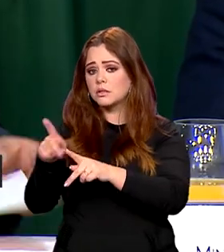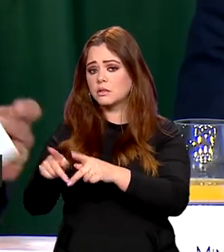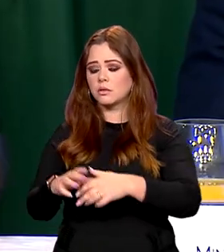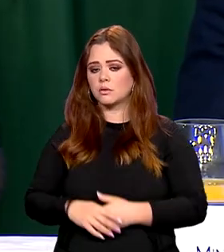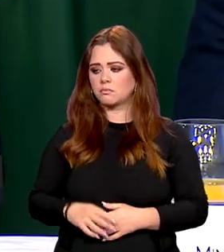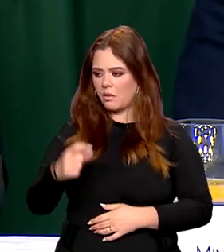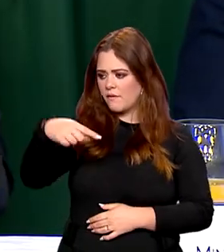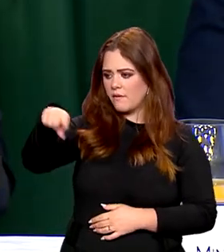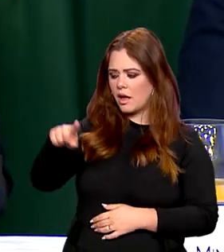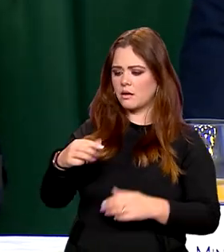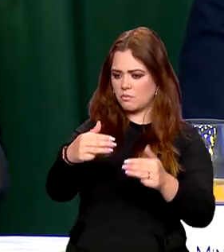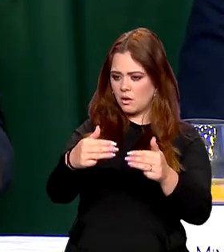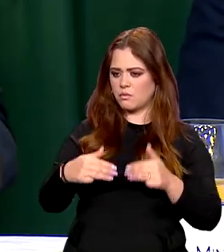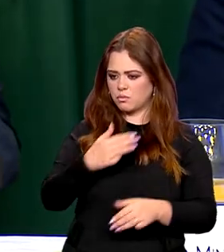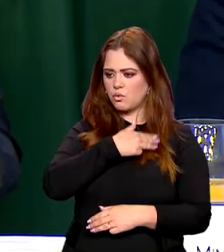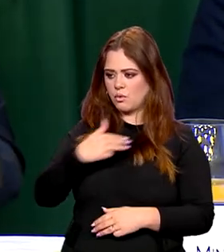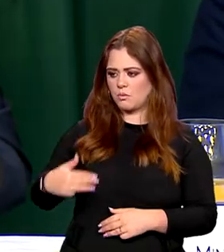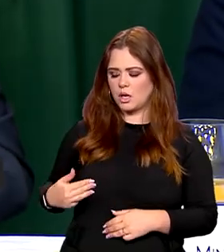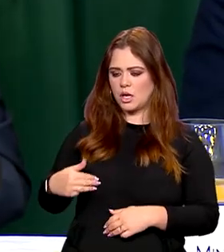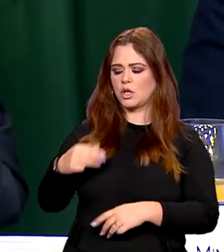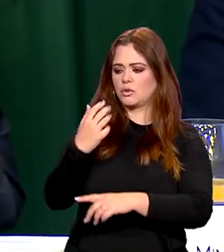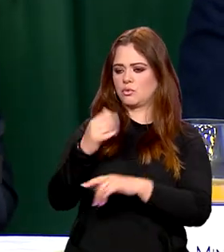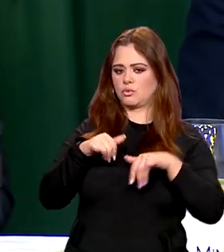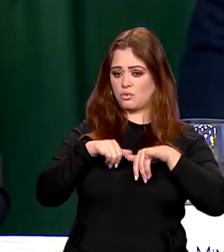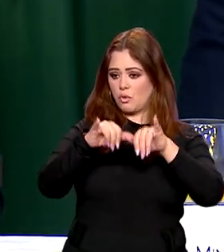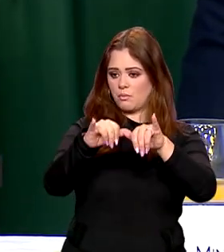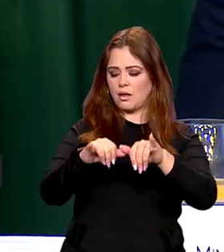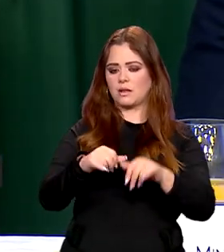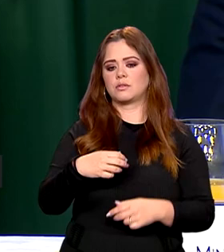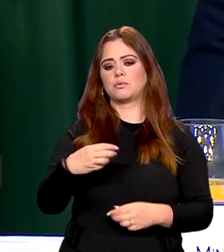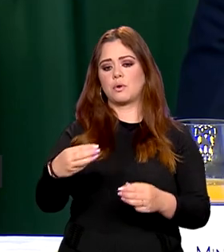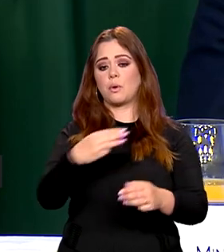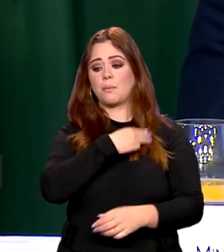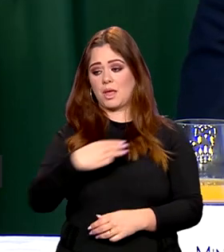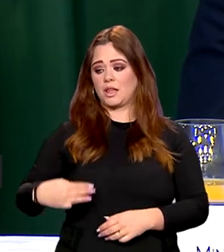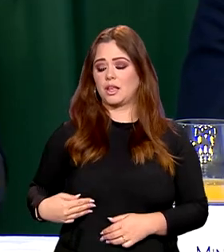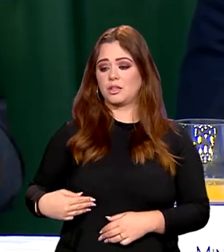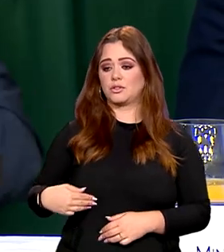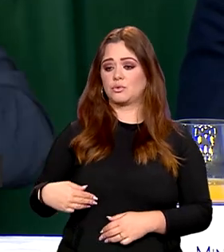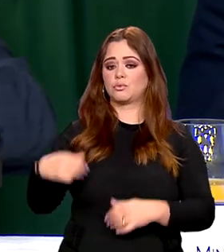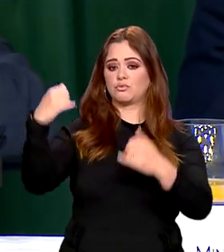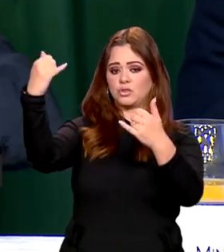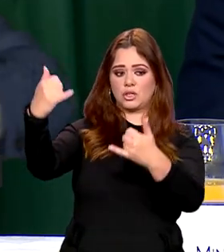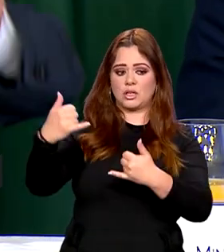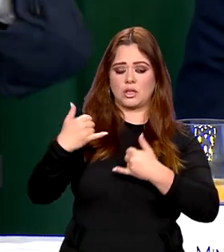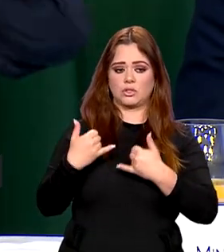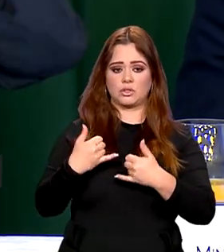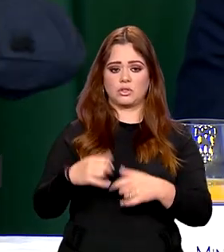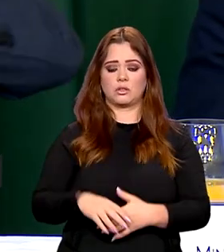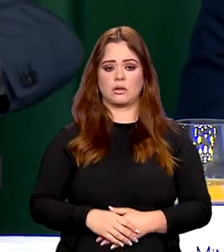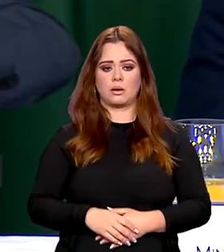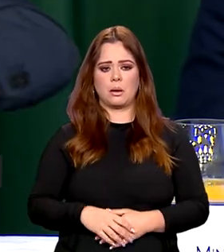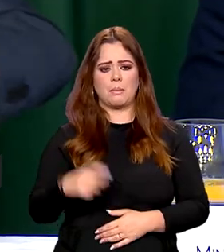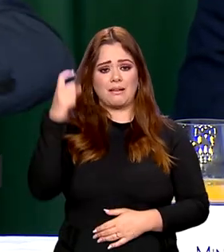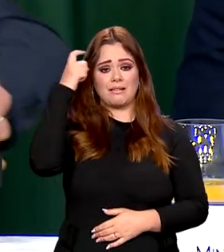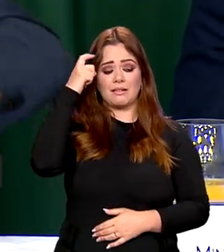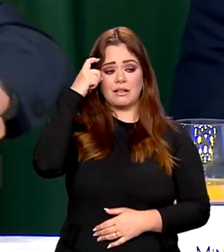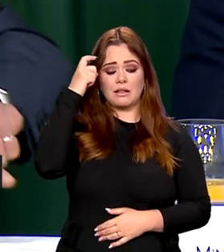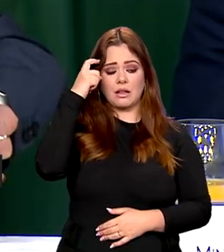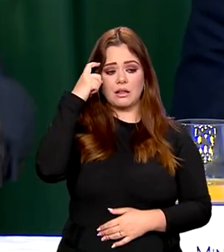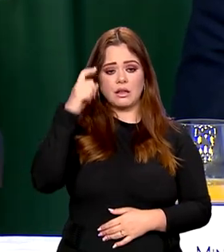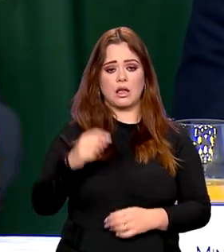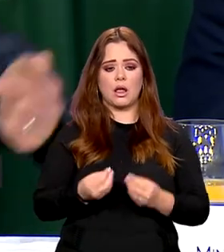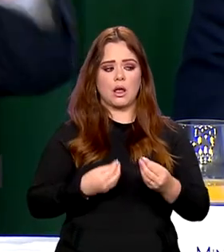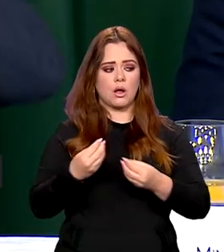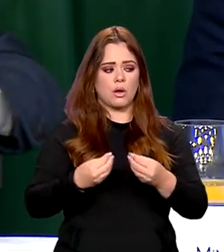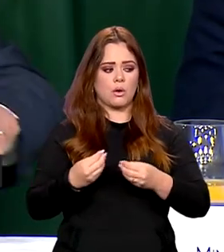da Indústria e Comércio, vai ser meu ministro de Minas e Energia, para obrigar, porque a conscientização das empresas de mineradora no